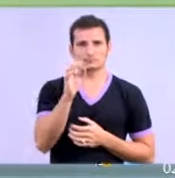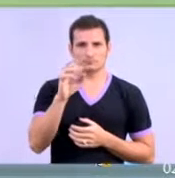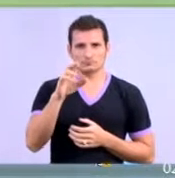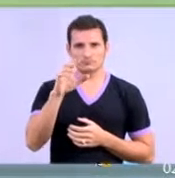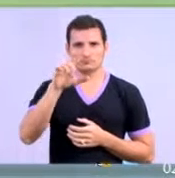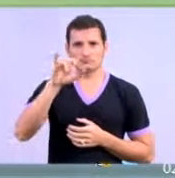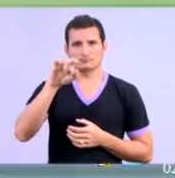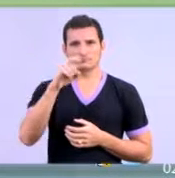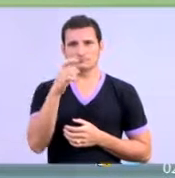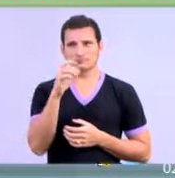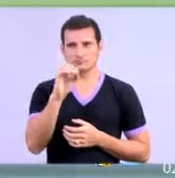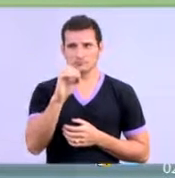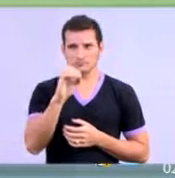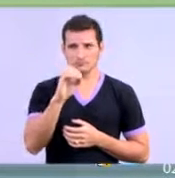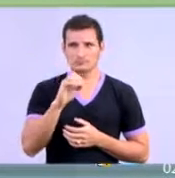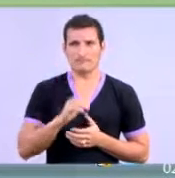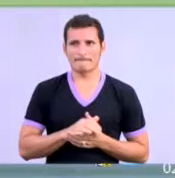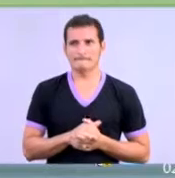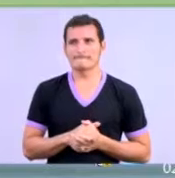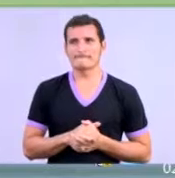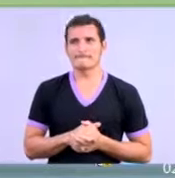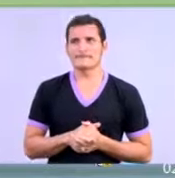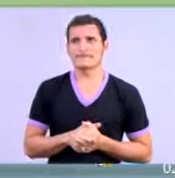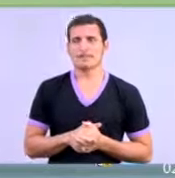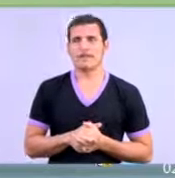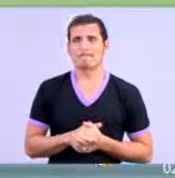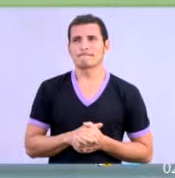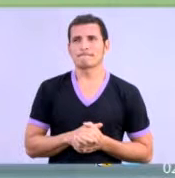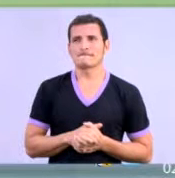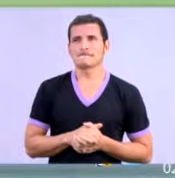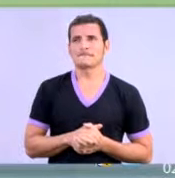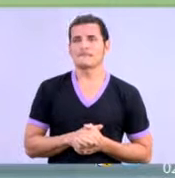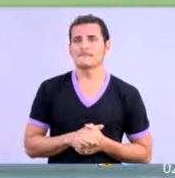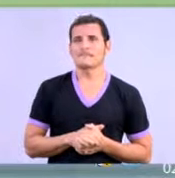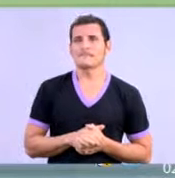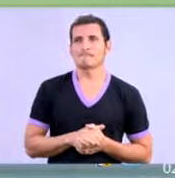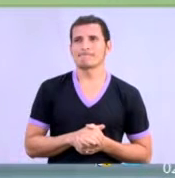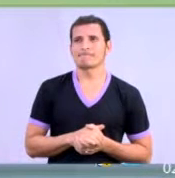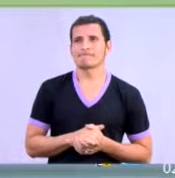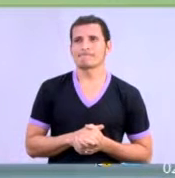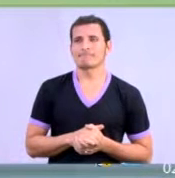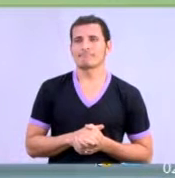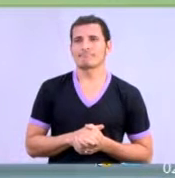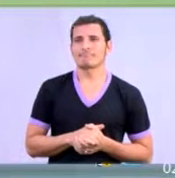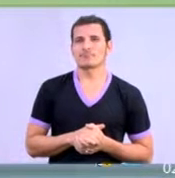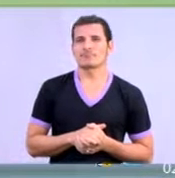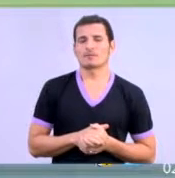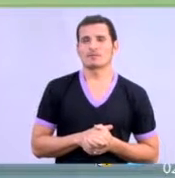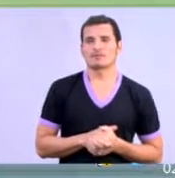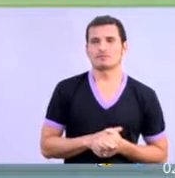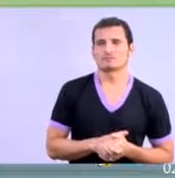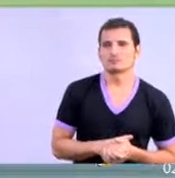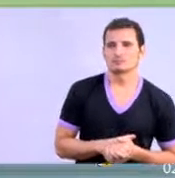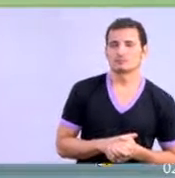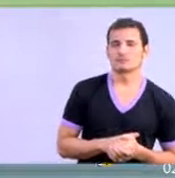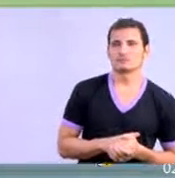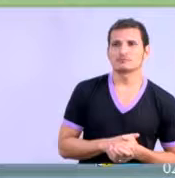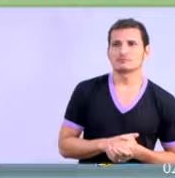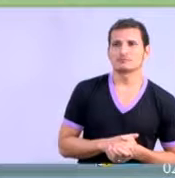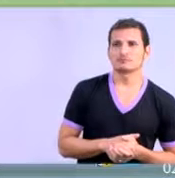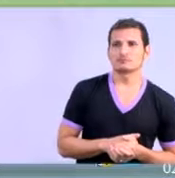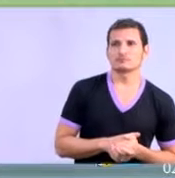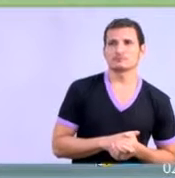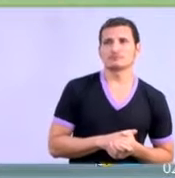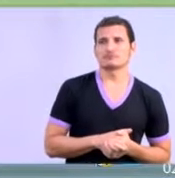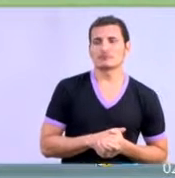da JVM, que é a máquina virtual Java, a JVM é a máquina virtual Java, na maioria das